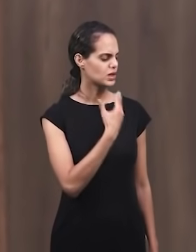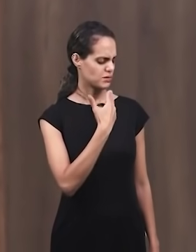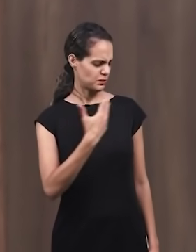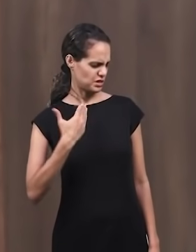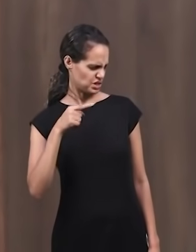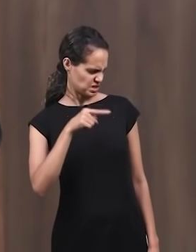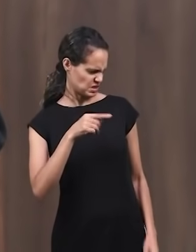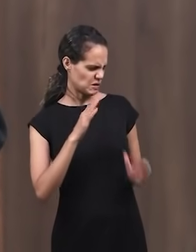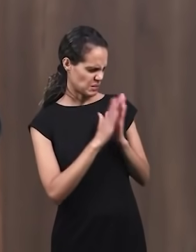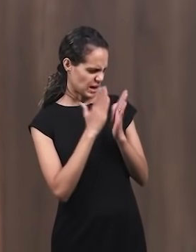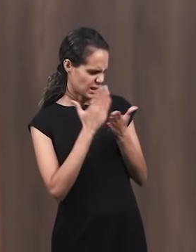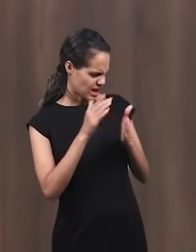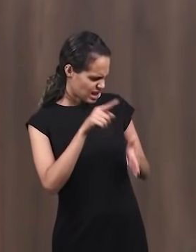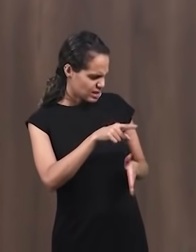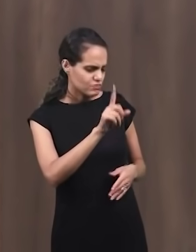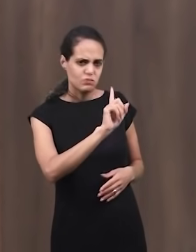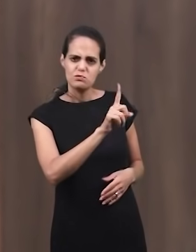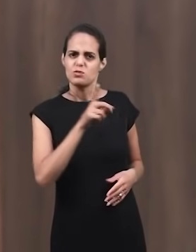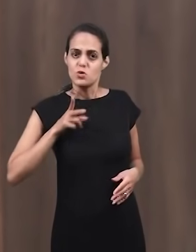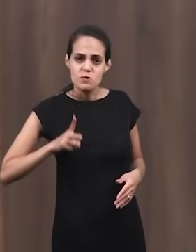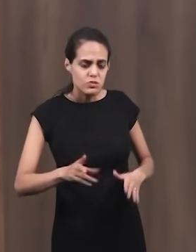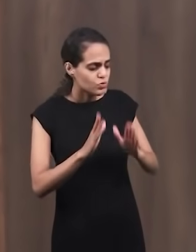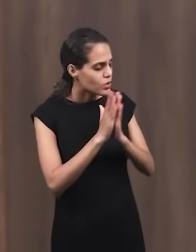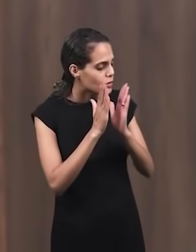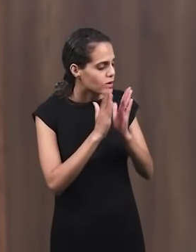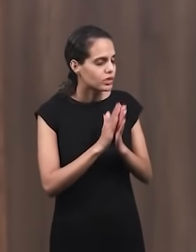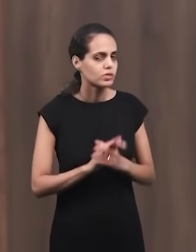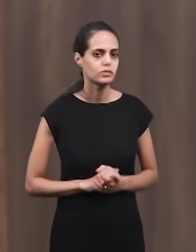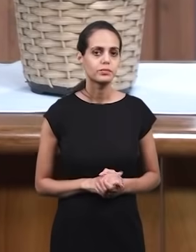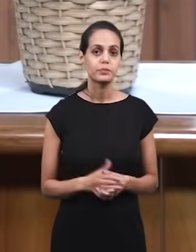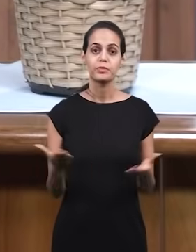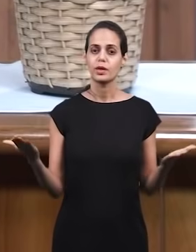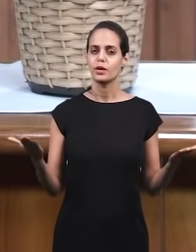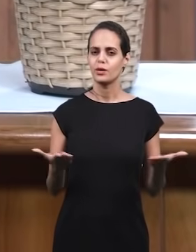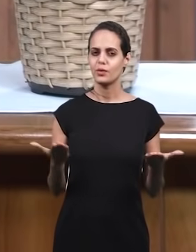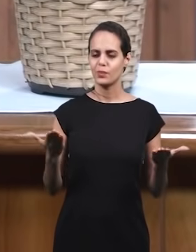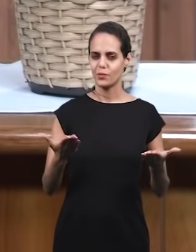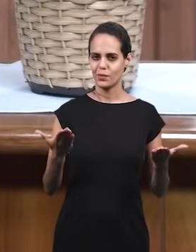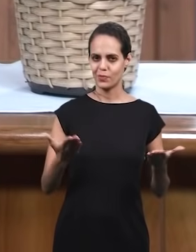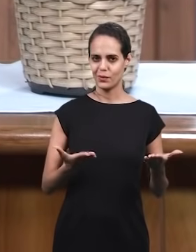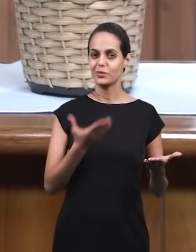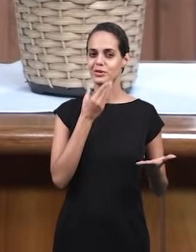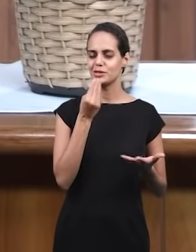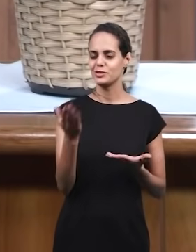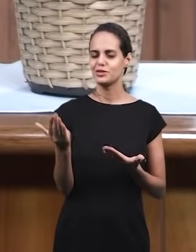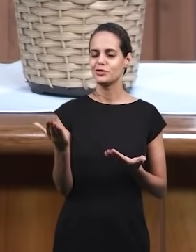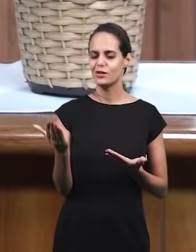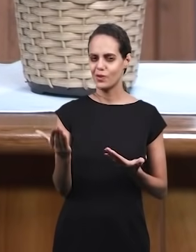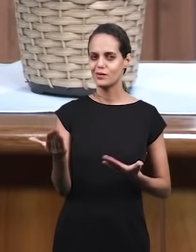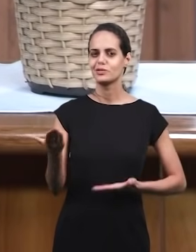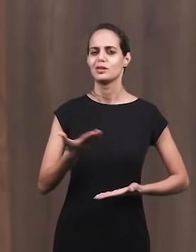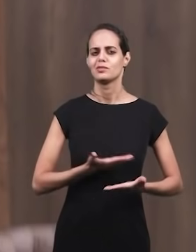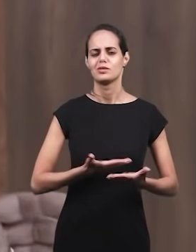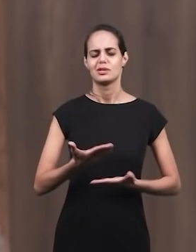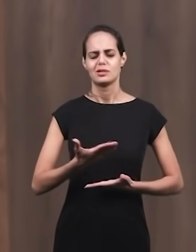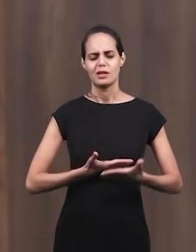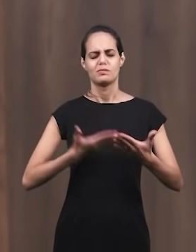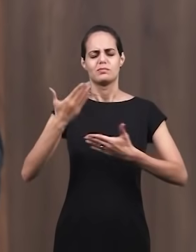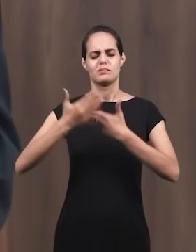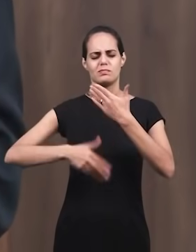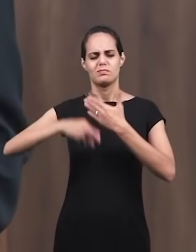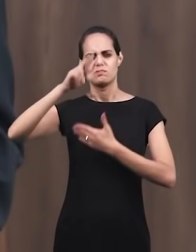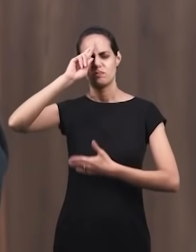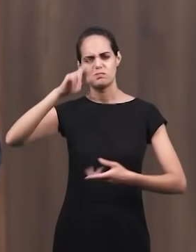você pedir não, que isso aí eu não vou deixar de fazer por você não. E hoje esse jovem, ele é um servo na casa do Senhor, um instrumentista na casa de